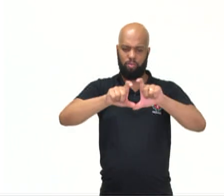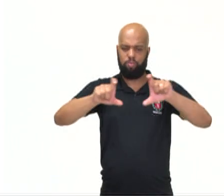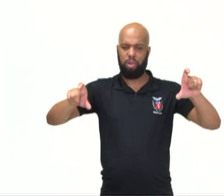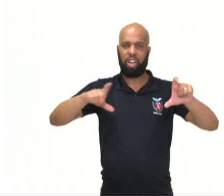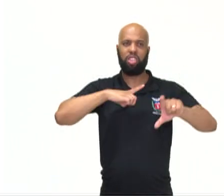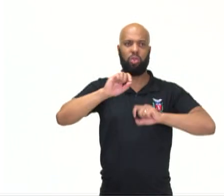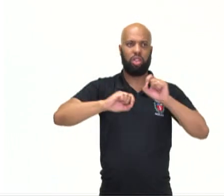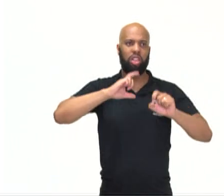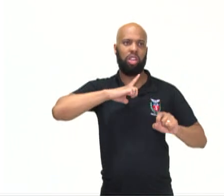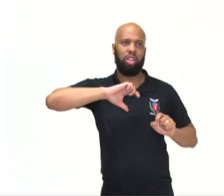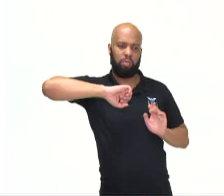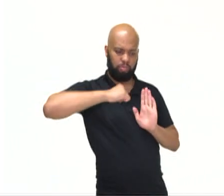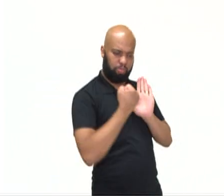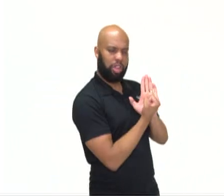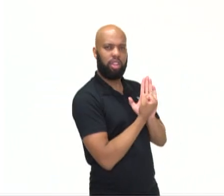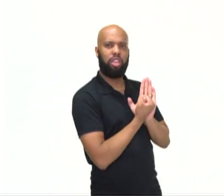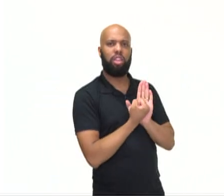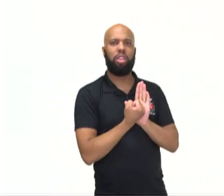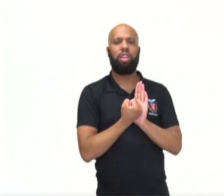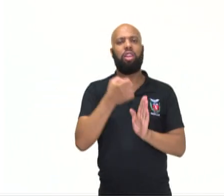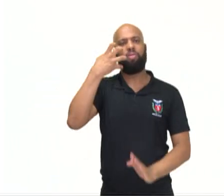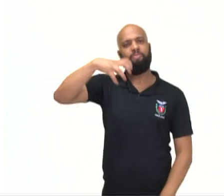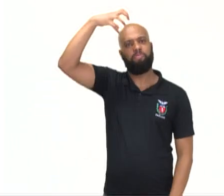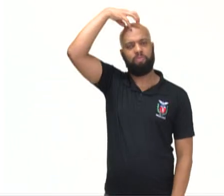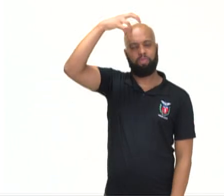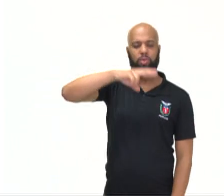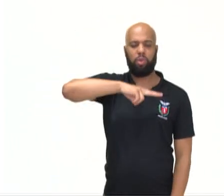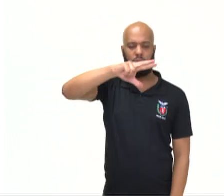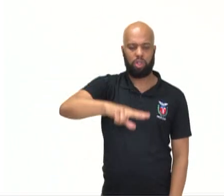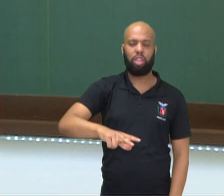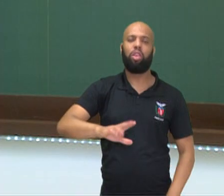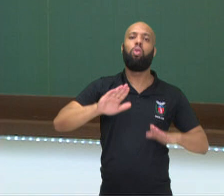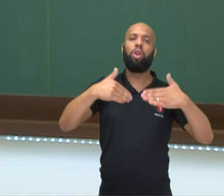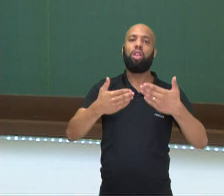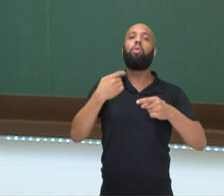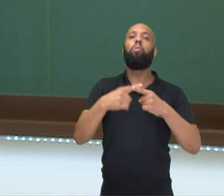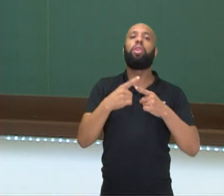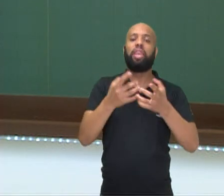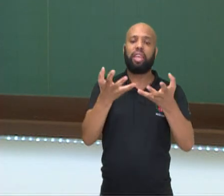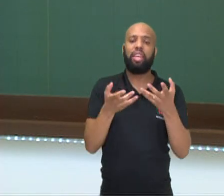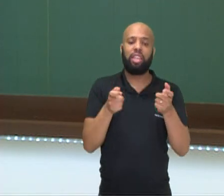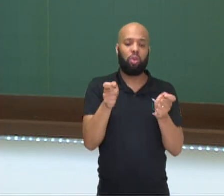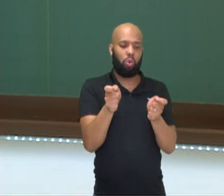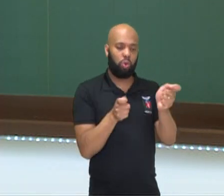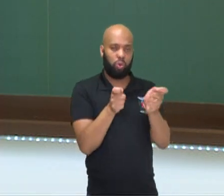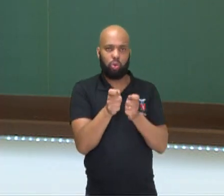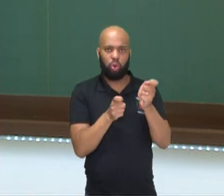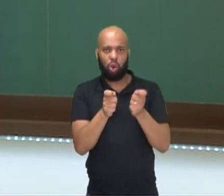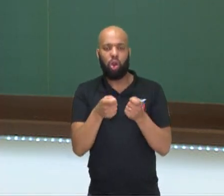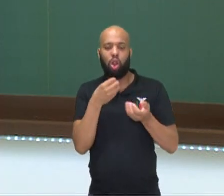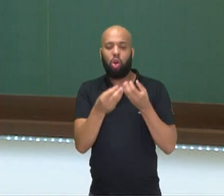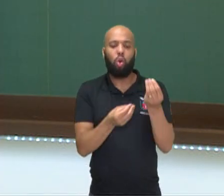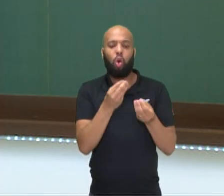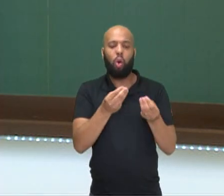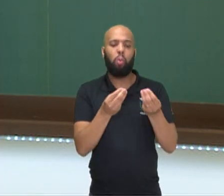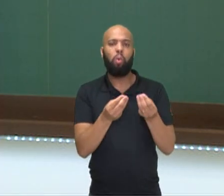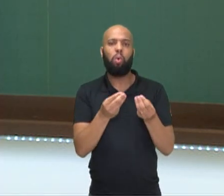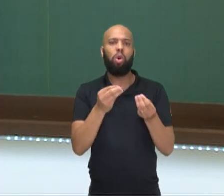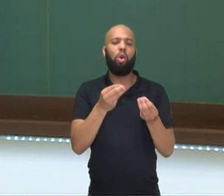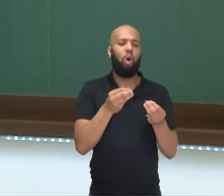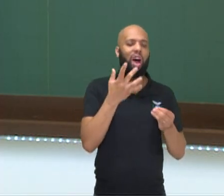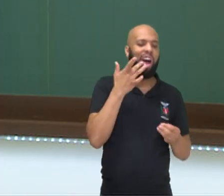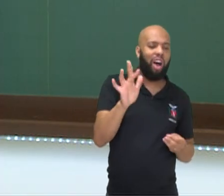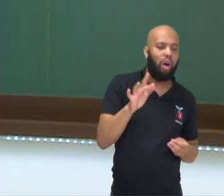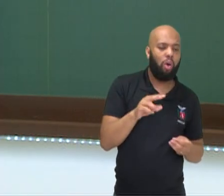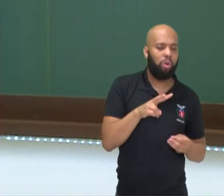sendo seladas, né, com o símbolo real português. Isso tudo para controlar a entrada e a saída de